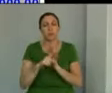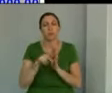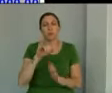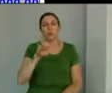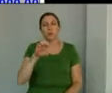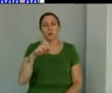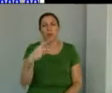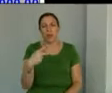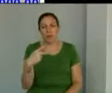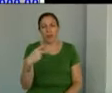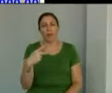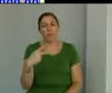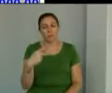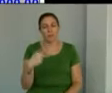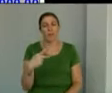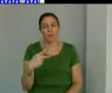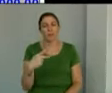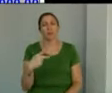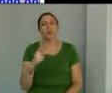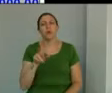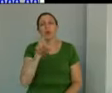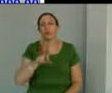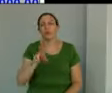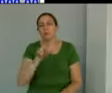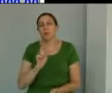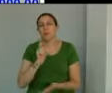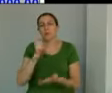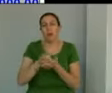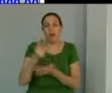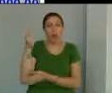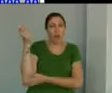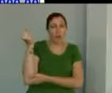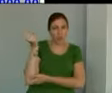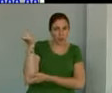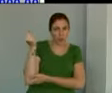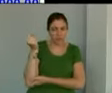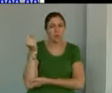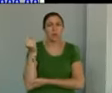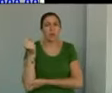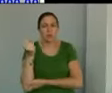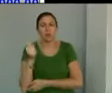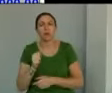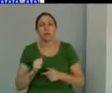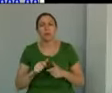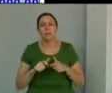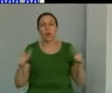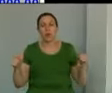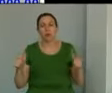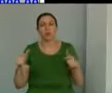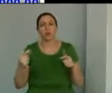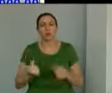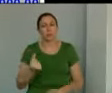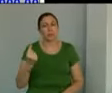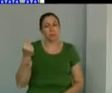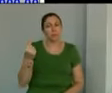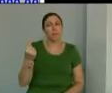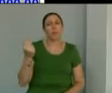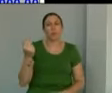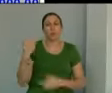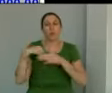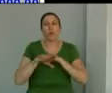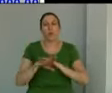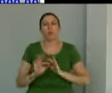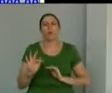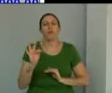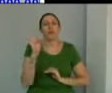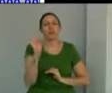Previdência, né, que é utilizado para pagar as aposentadorias, e a maior parte desse valor é guardado para futuras aposentadorias, e a